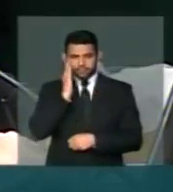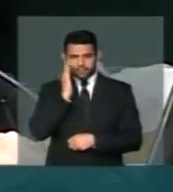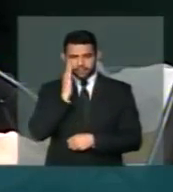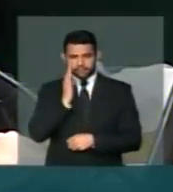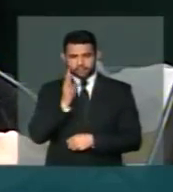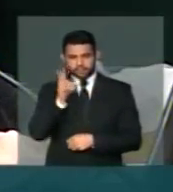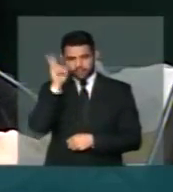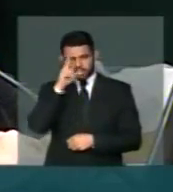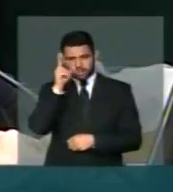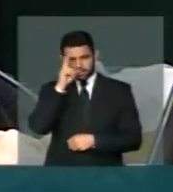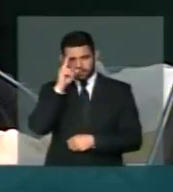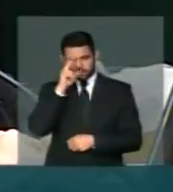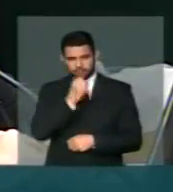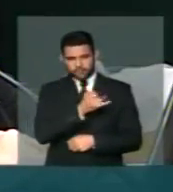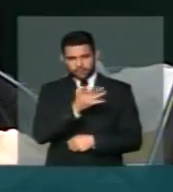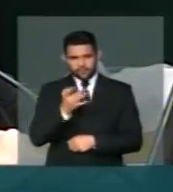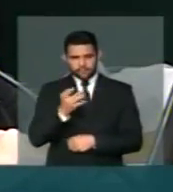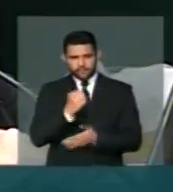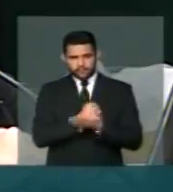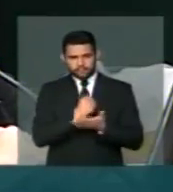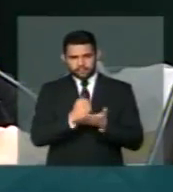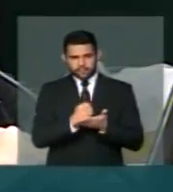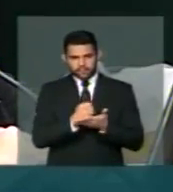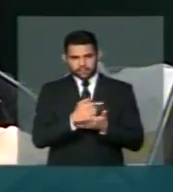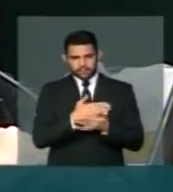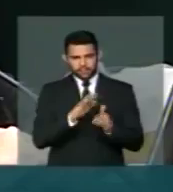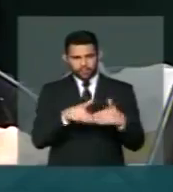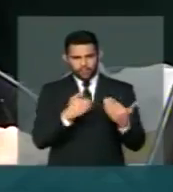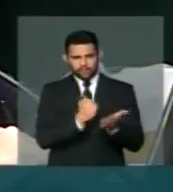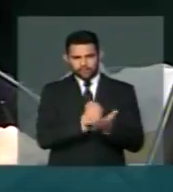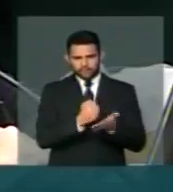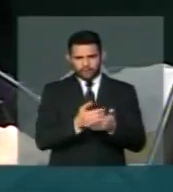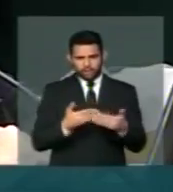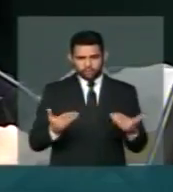senhor recorda qual foi essa empresa, em qual contrato?